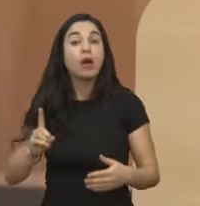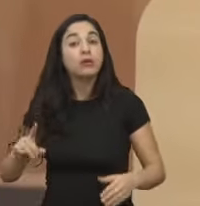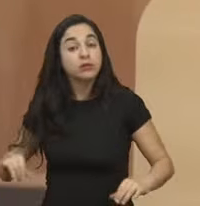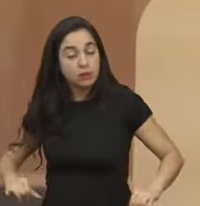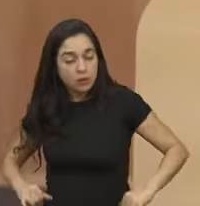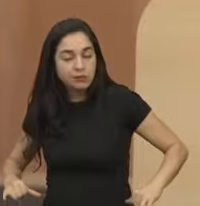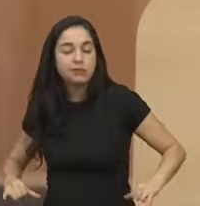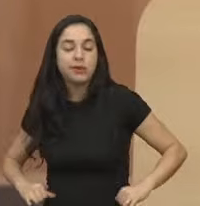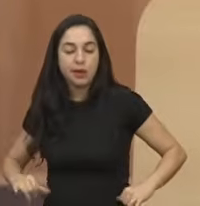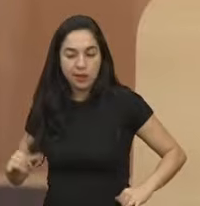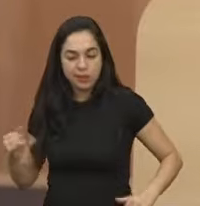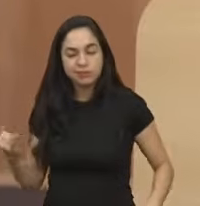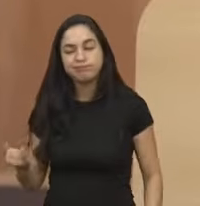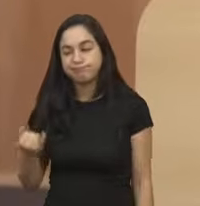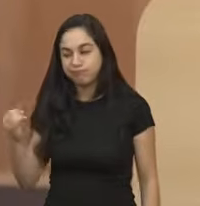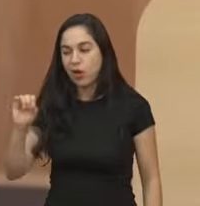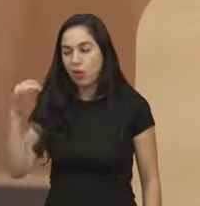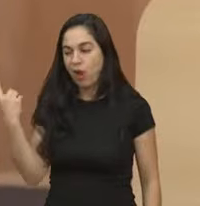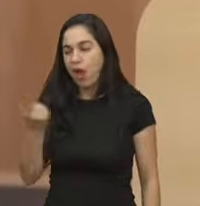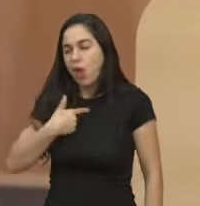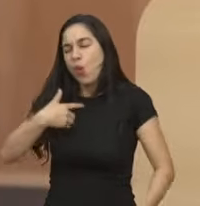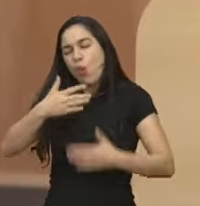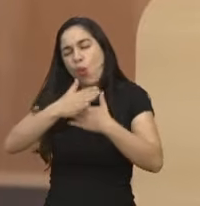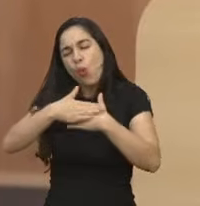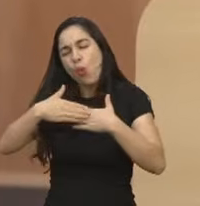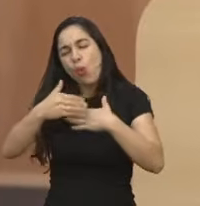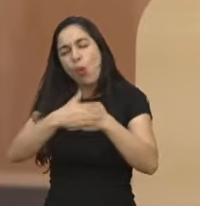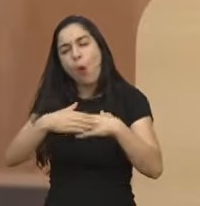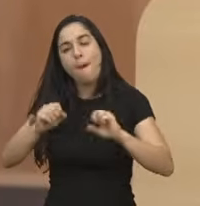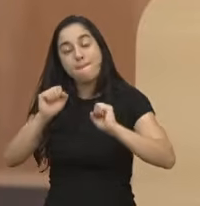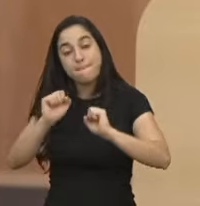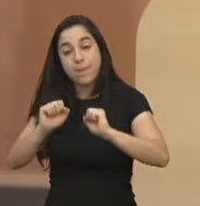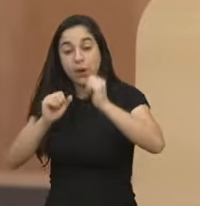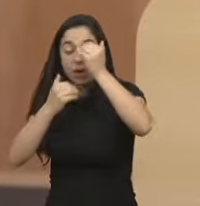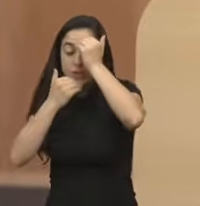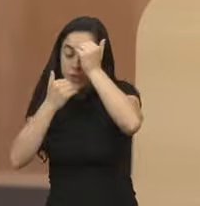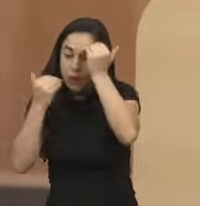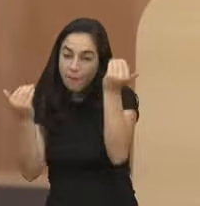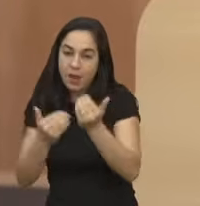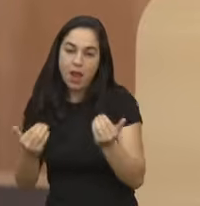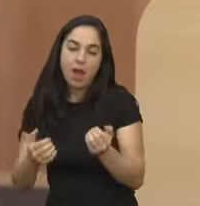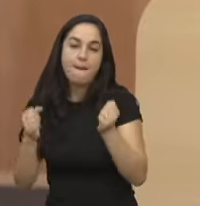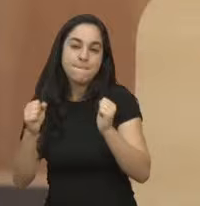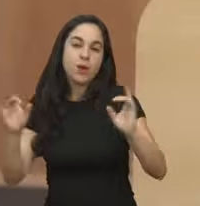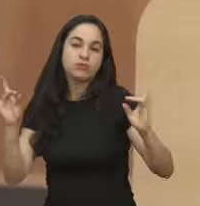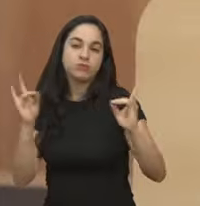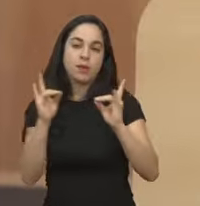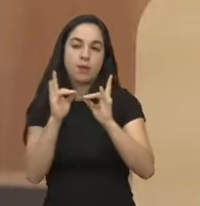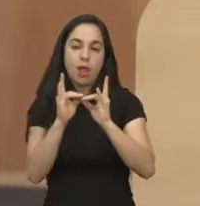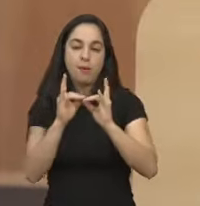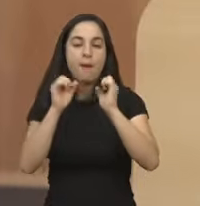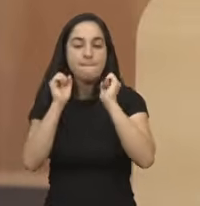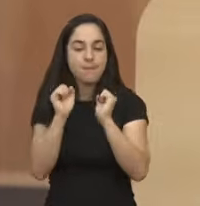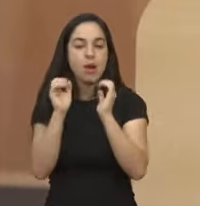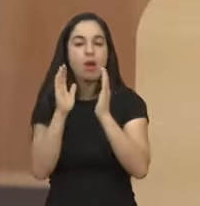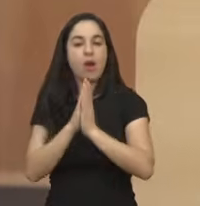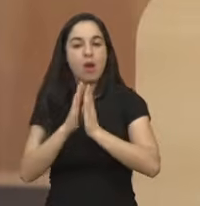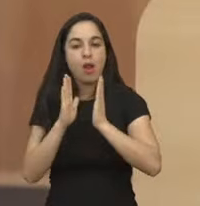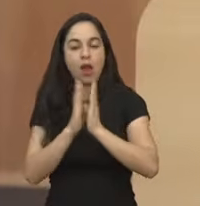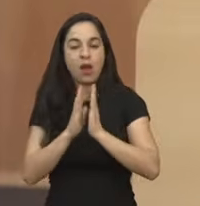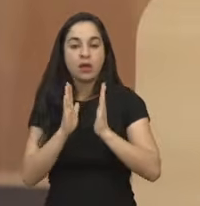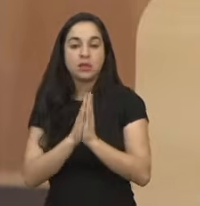dela poder sepultar o filho, dela poder fazer suas homenagens, dela poder fazer suas orações, dela ter um local para isso, se aquilo